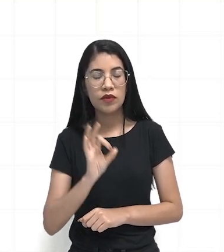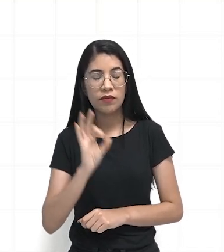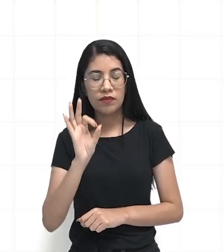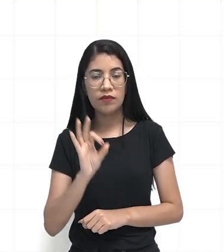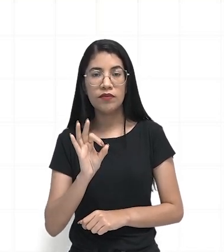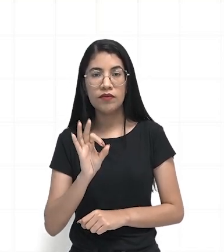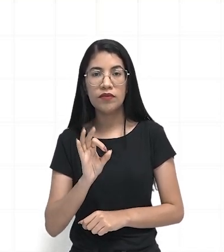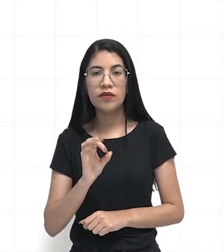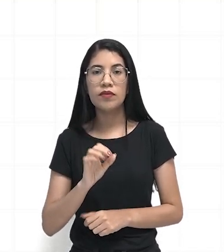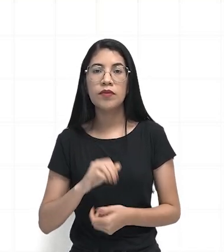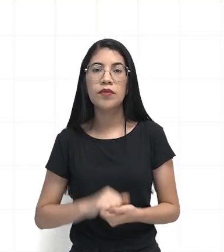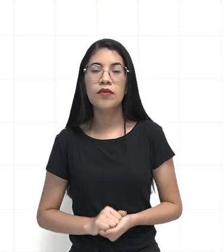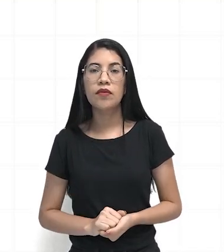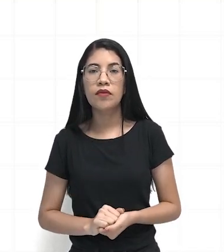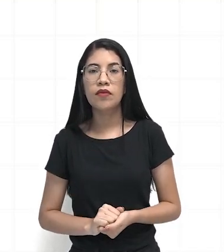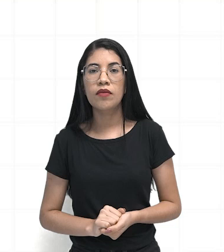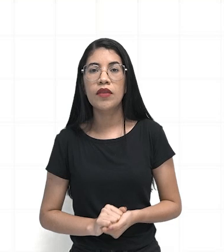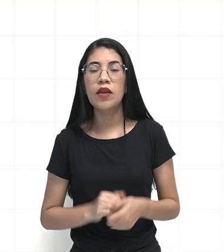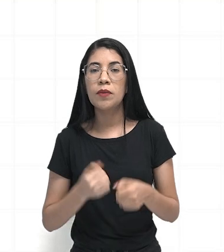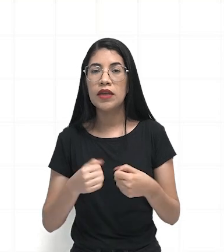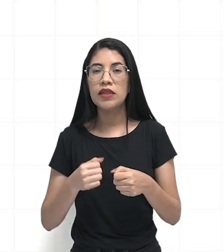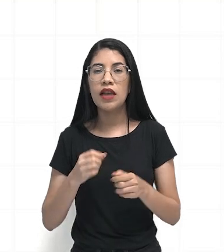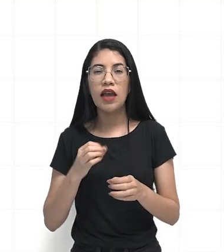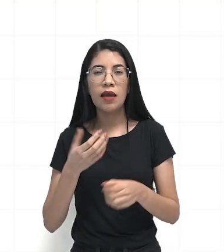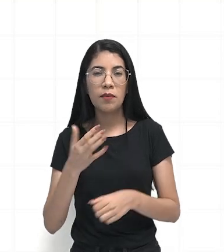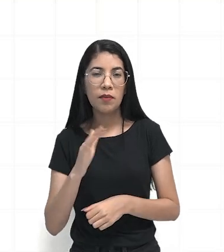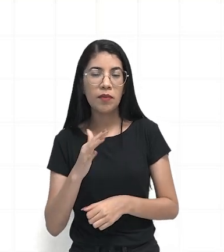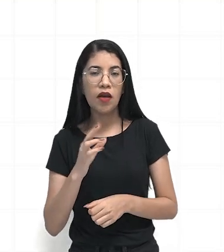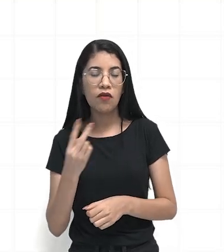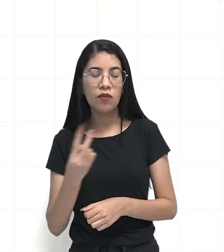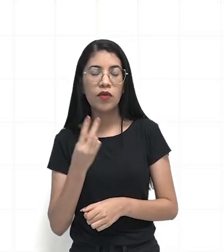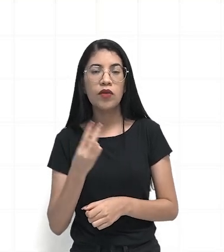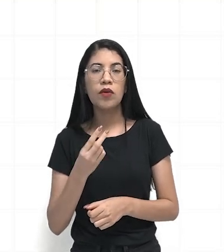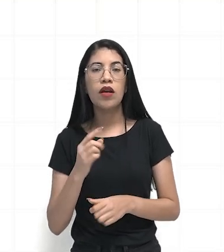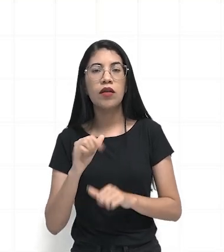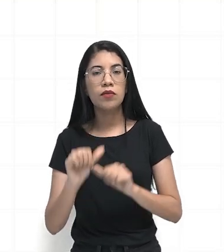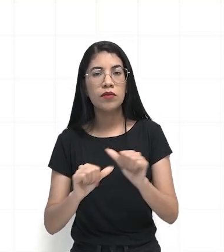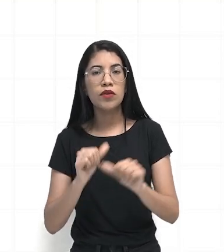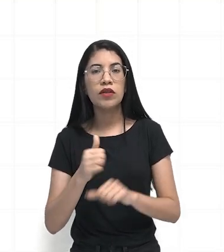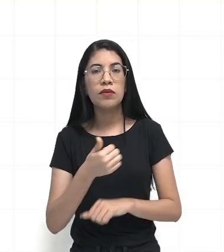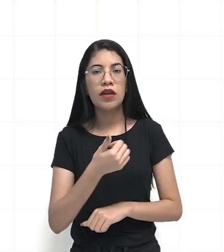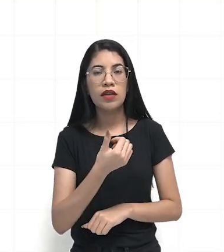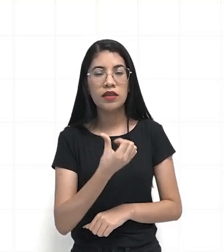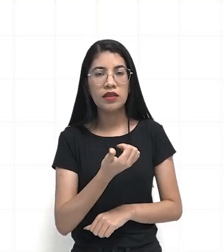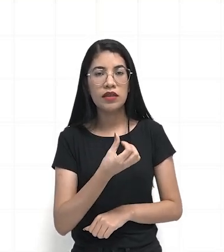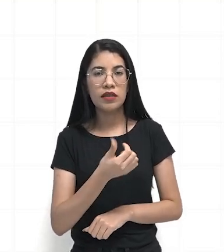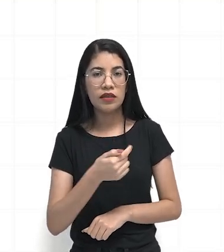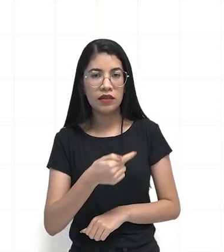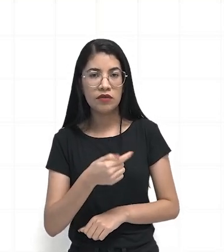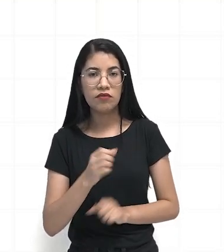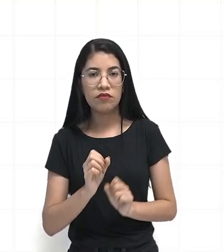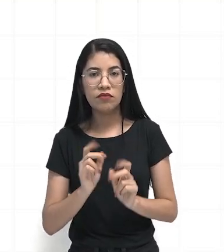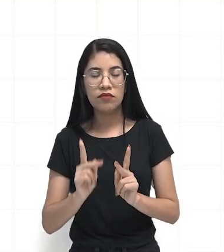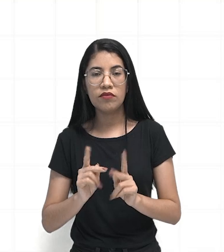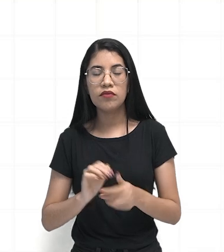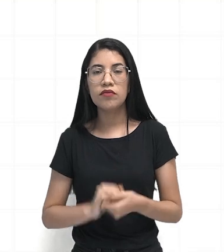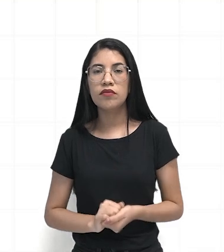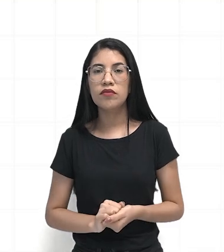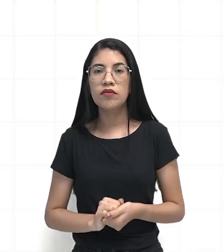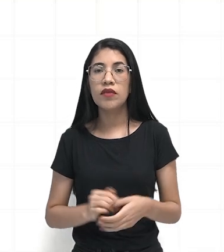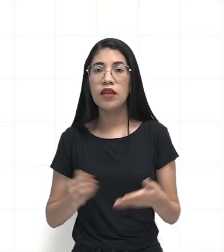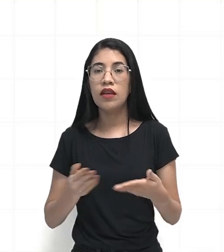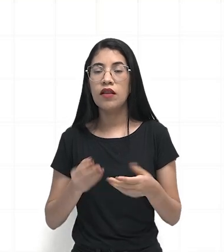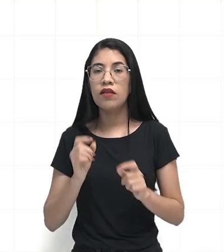lembrem que o próximo número é maior ou igual a 5, aí você arredonda então para 17, tá certo? Vamos